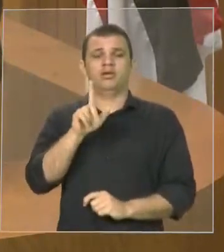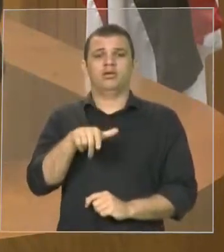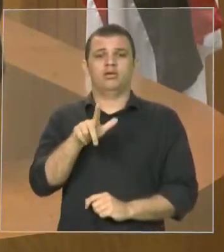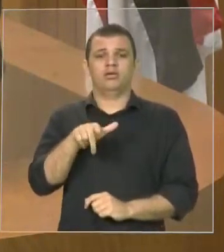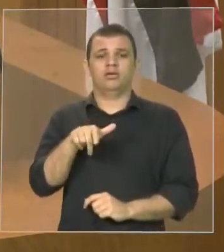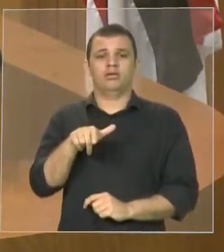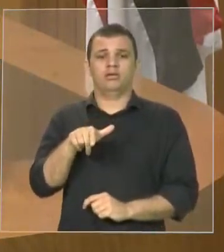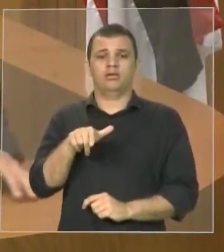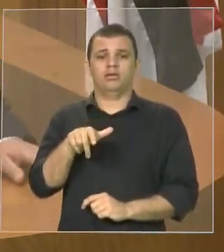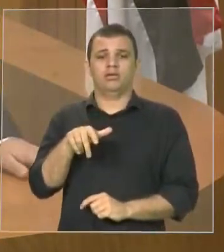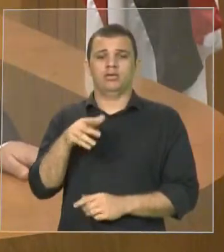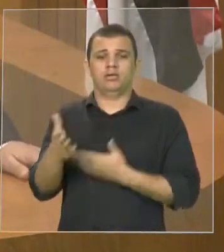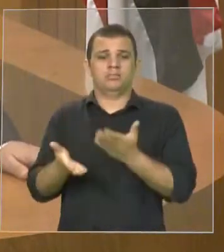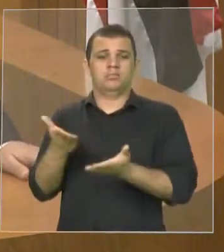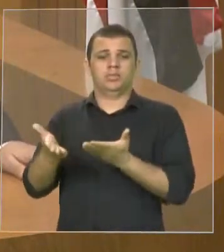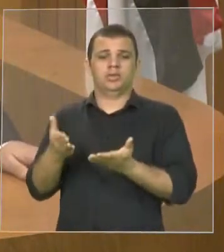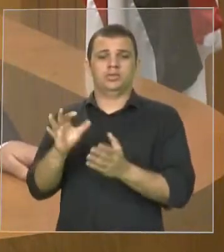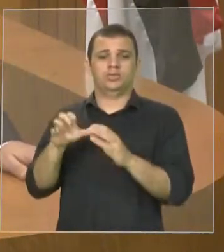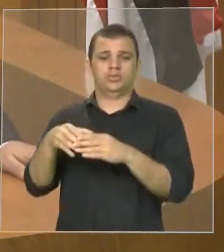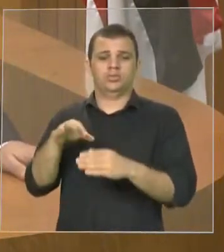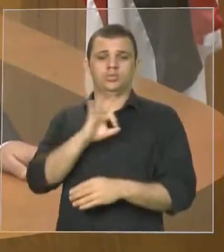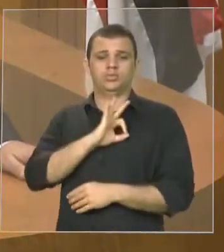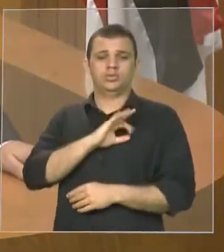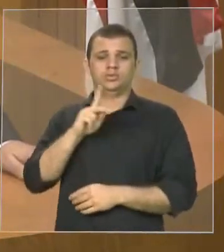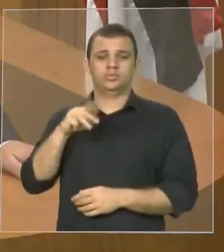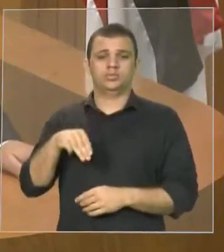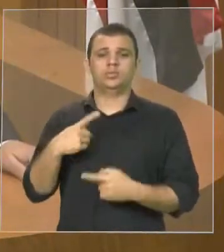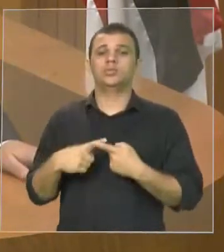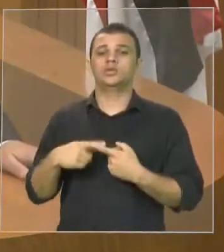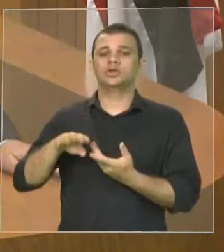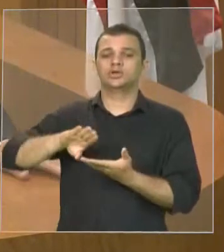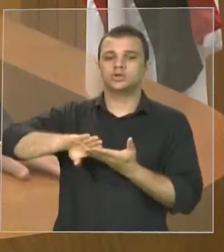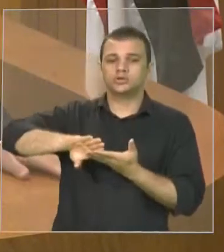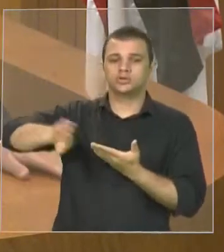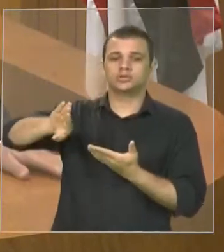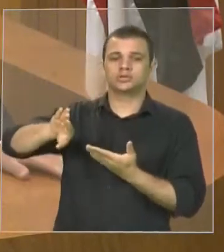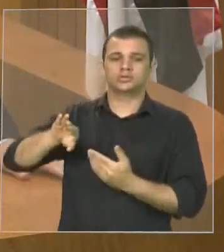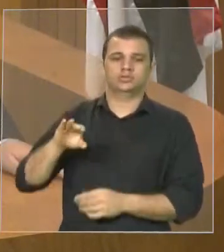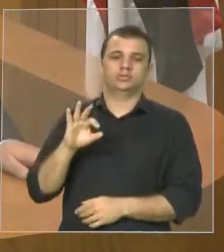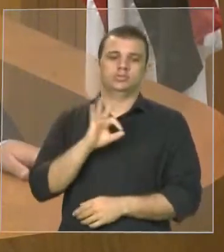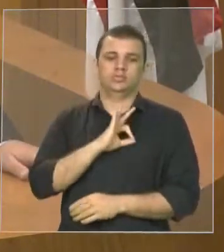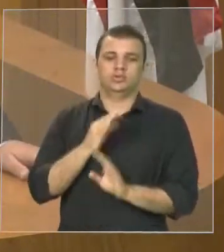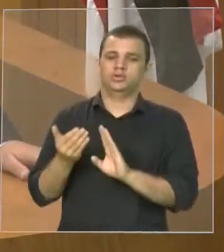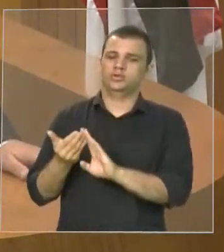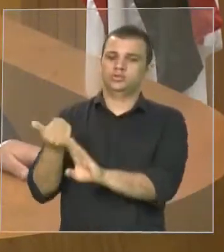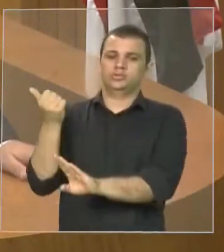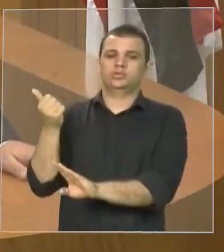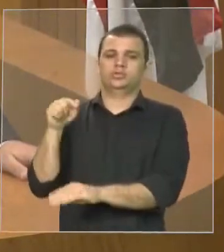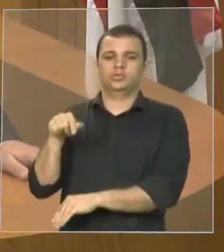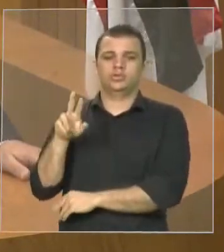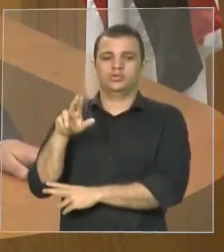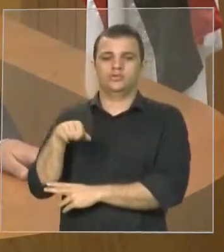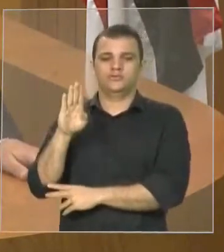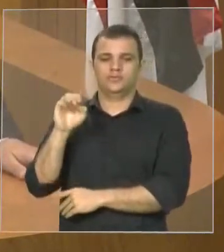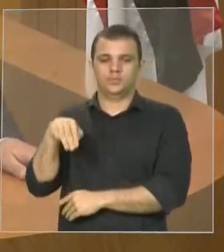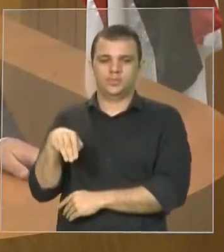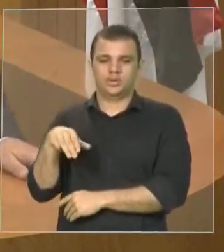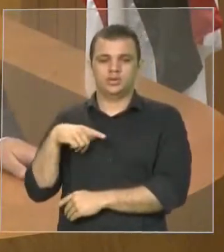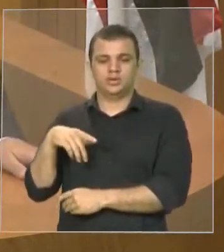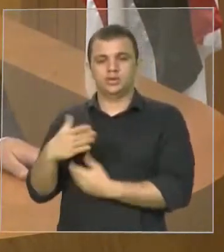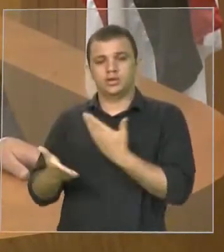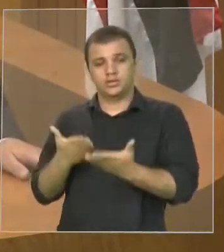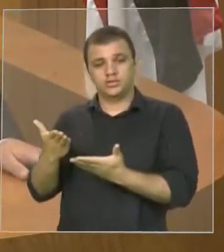policiais militares do FUNBEM, que trata, dentre outras coisas, dos benefícios, entre os quais o Hospital do